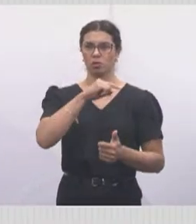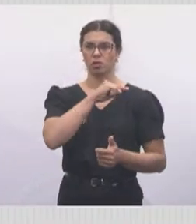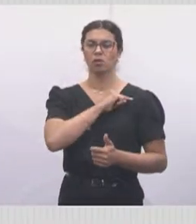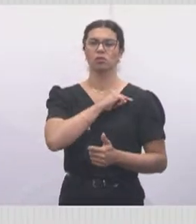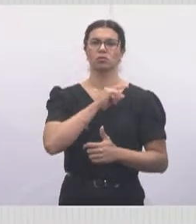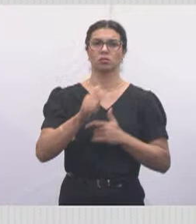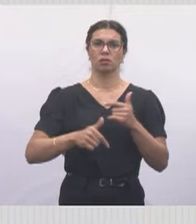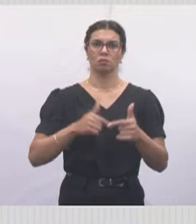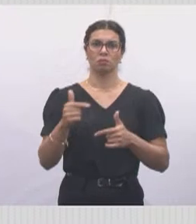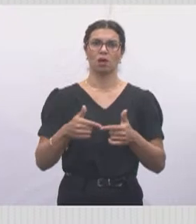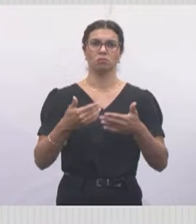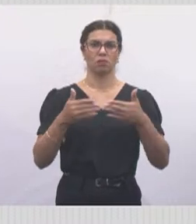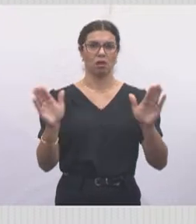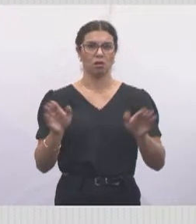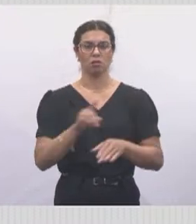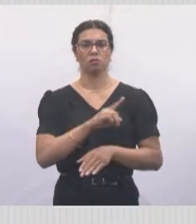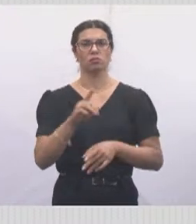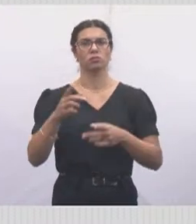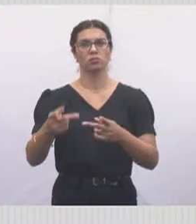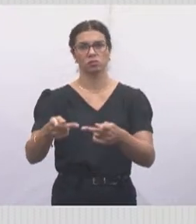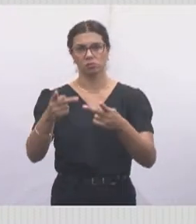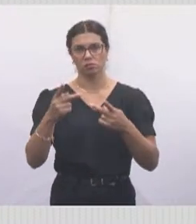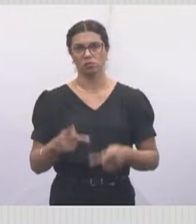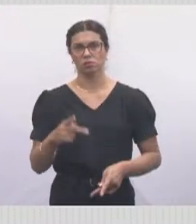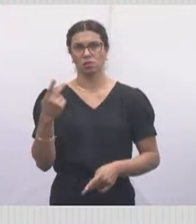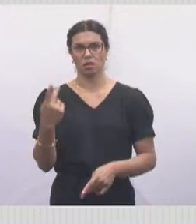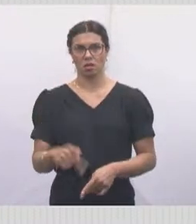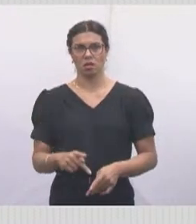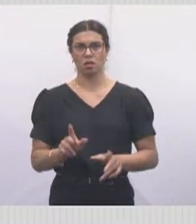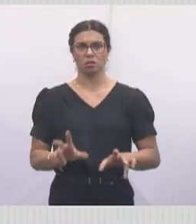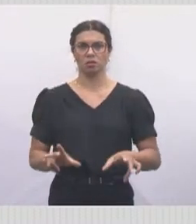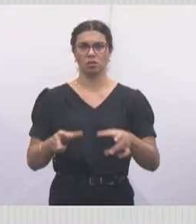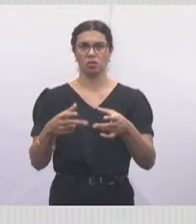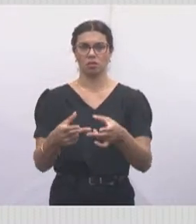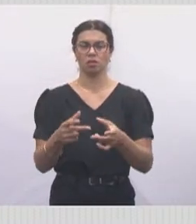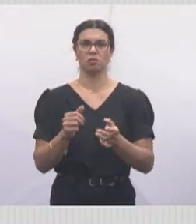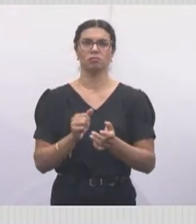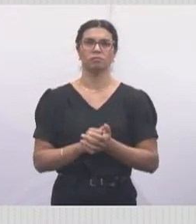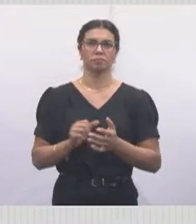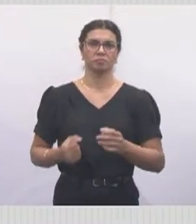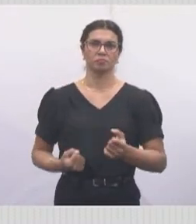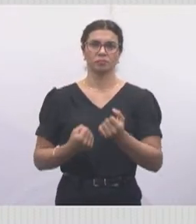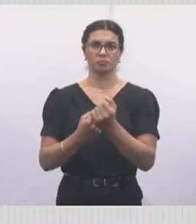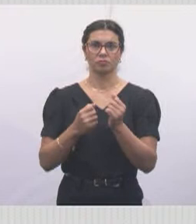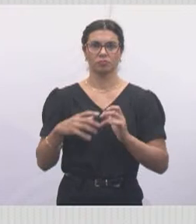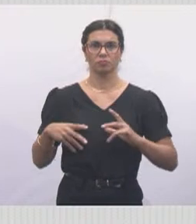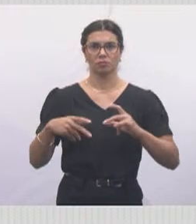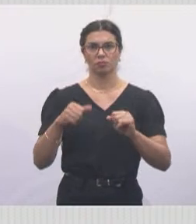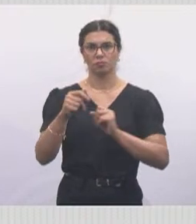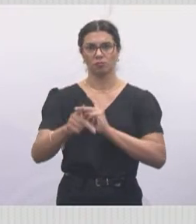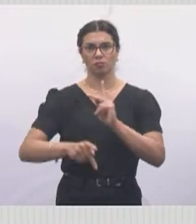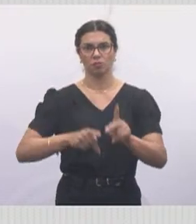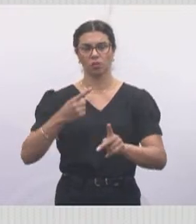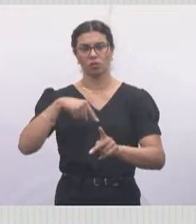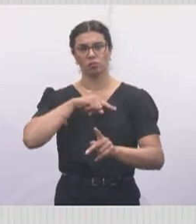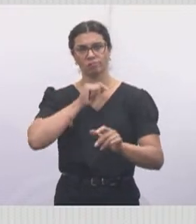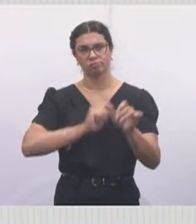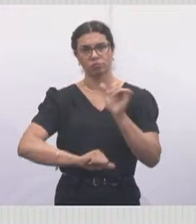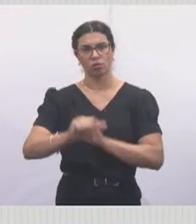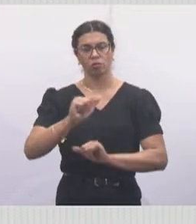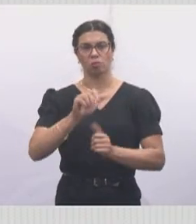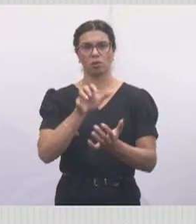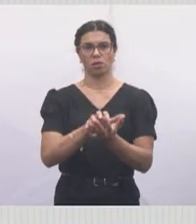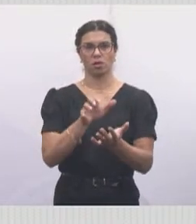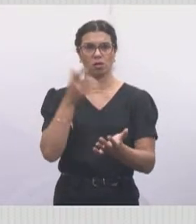está aberto no dia a dia para atender o povo e a população da nossa cidade, para que a gente continue transformando a nossa cidade de